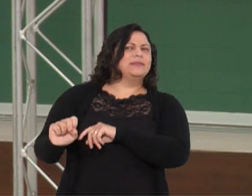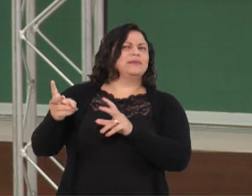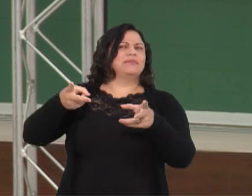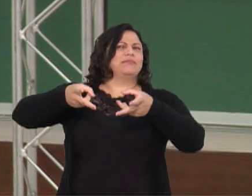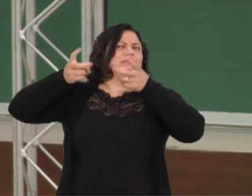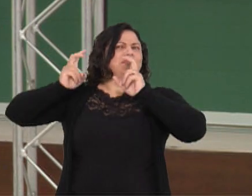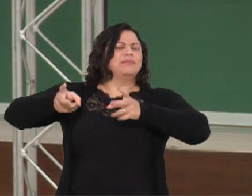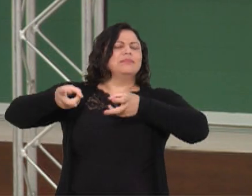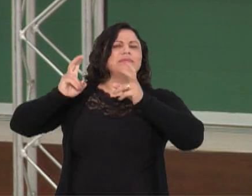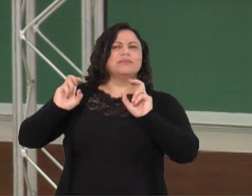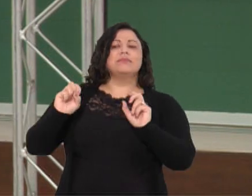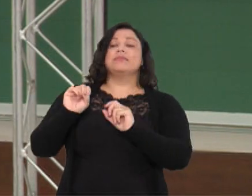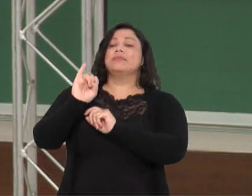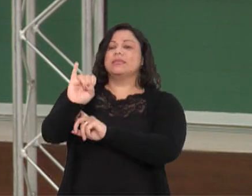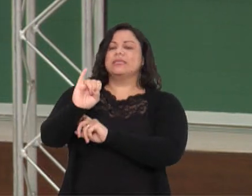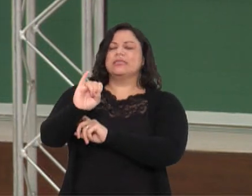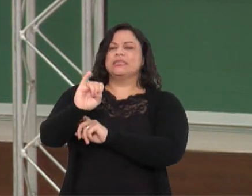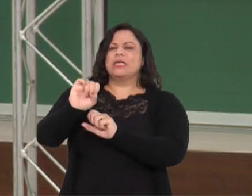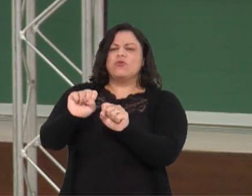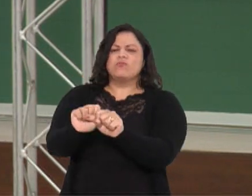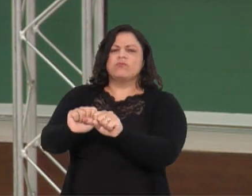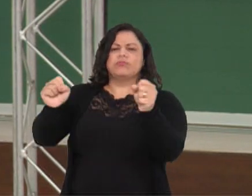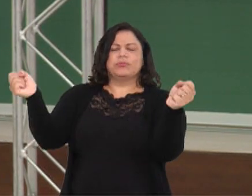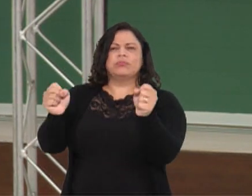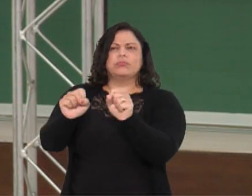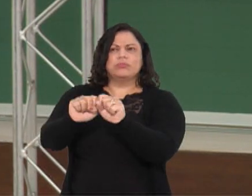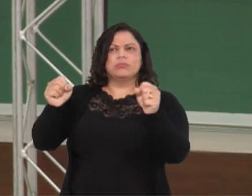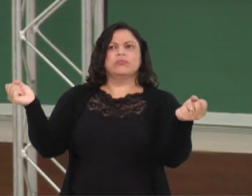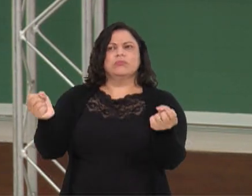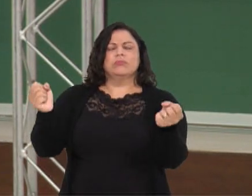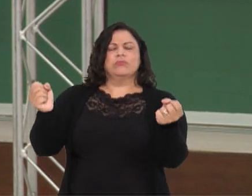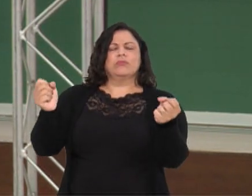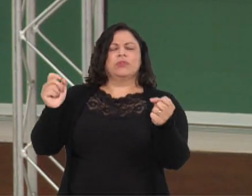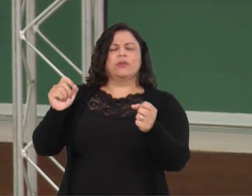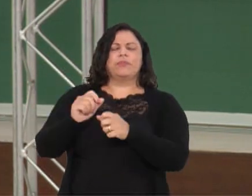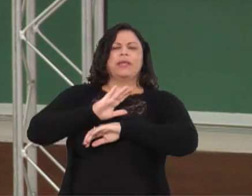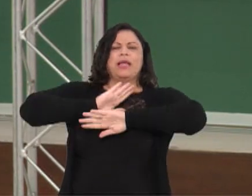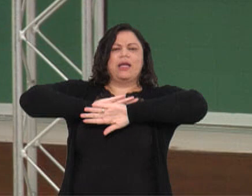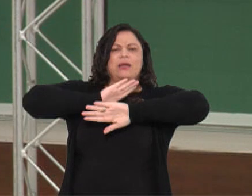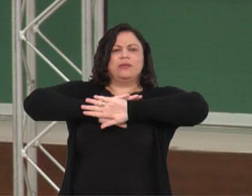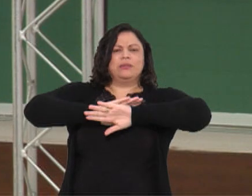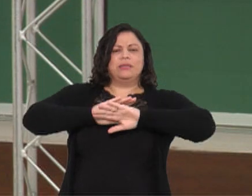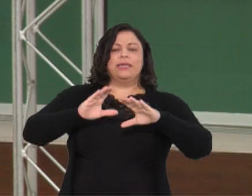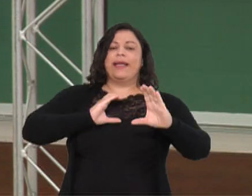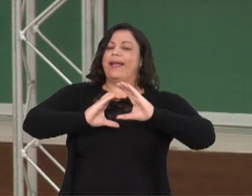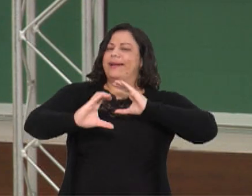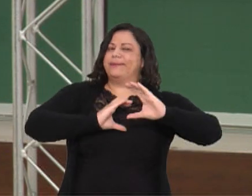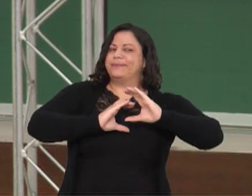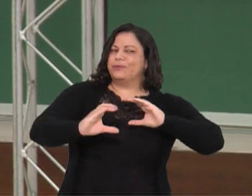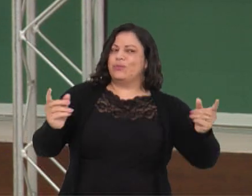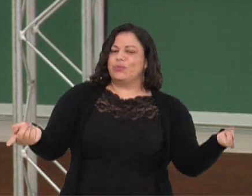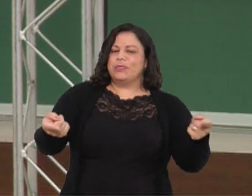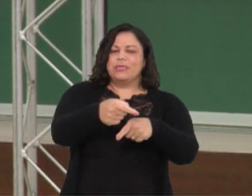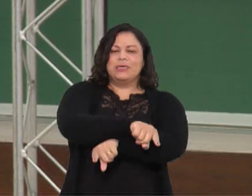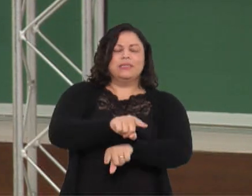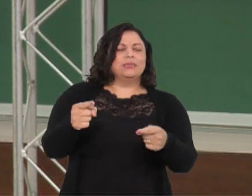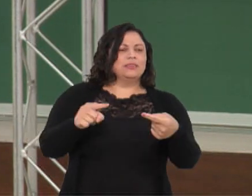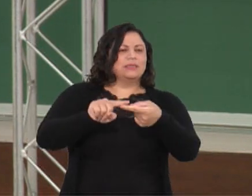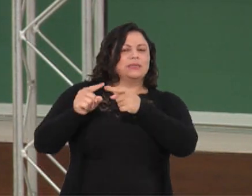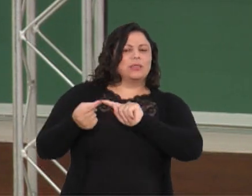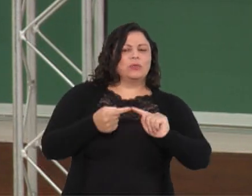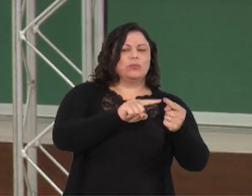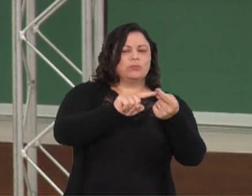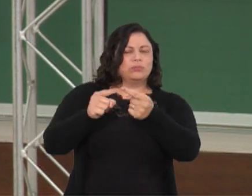um meio para romper a ideologia é a comunicação, por outro lado, ele percebe que,